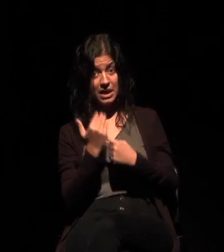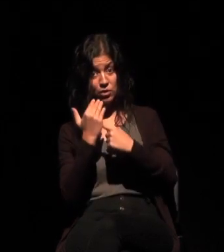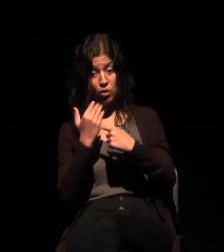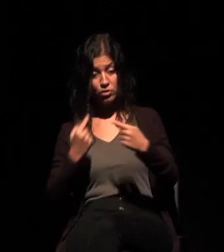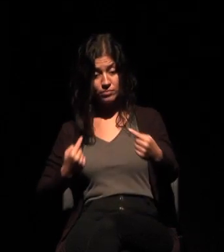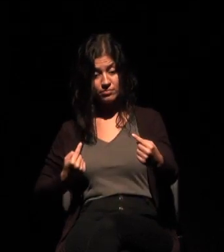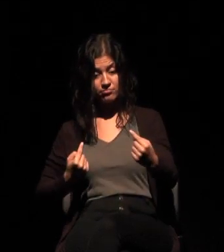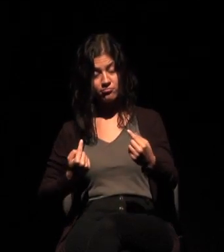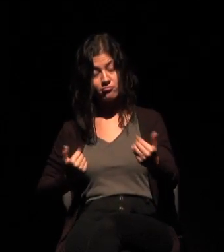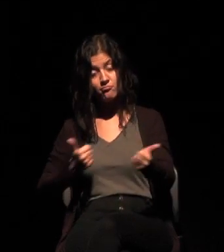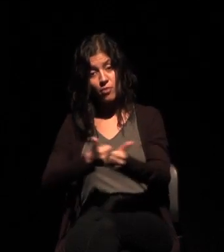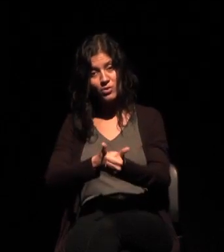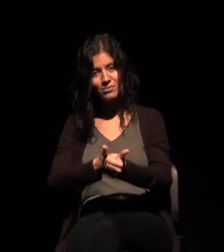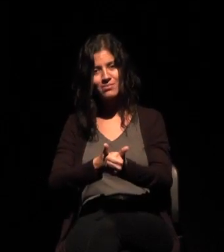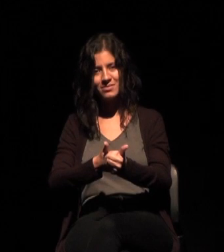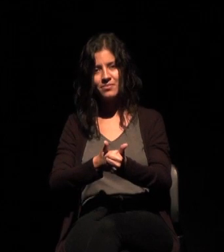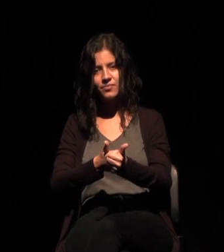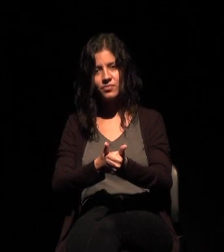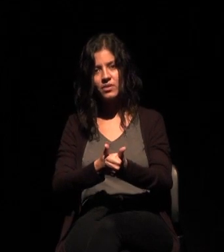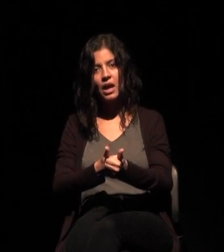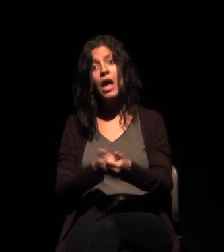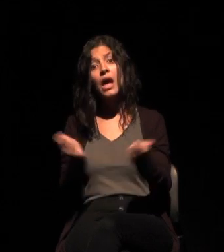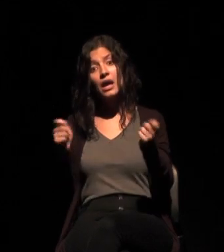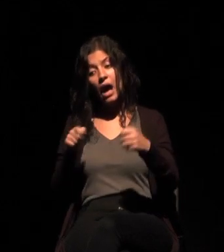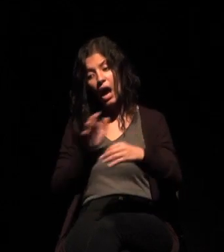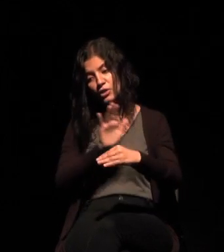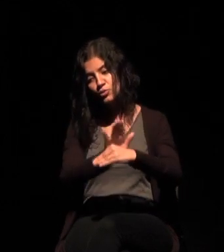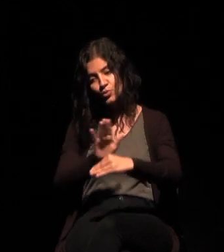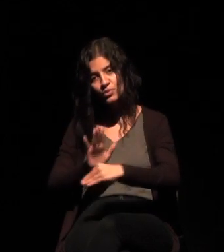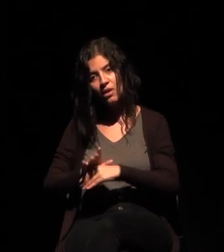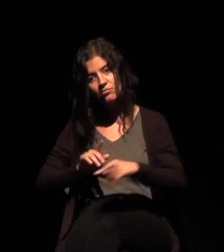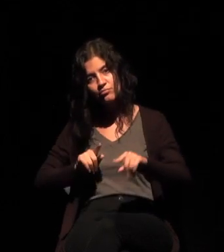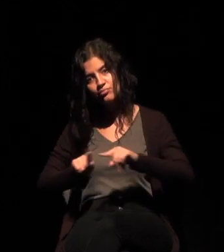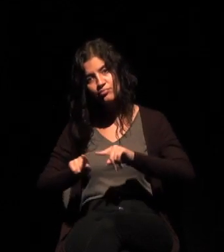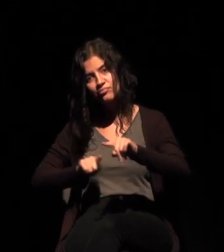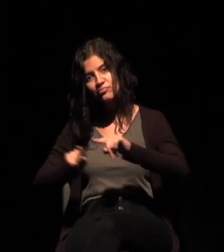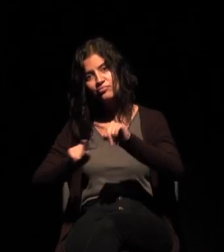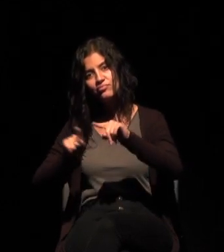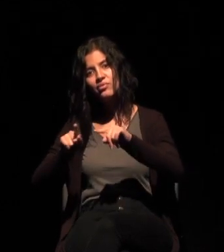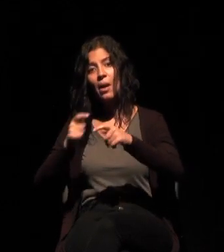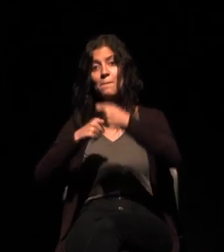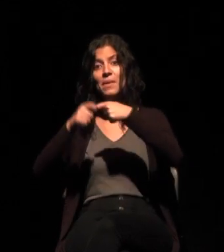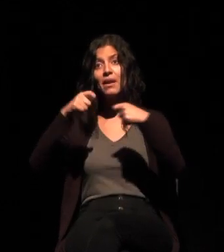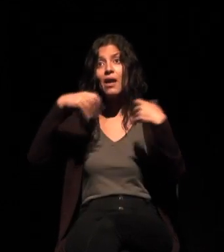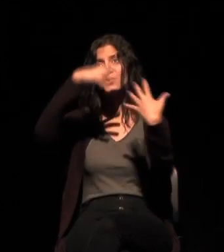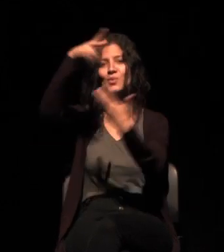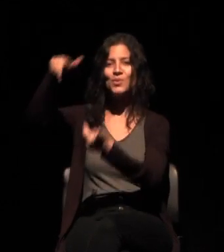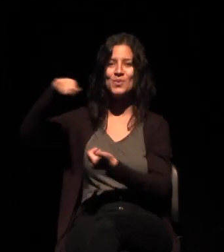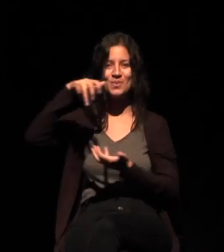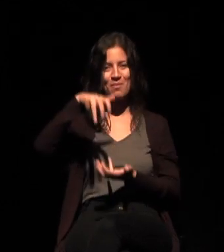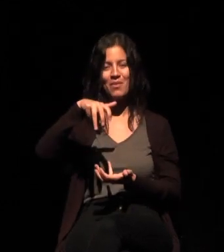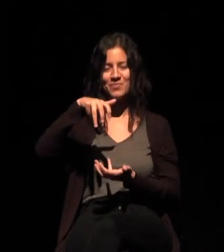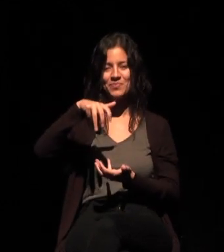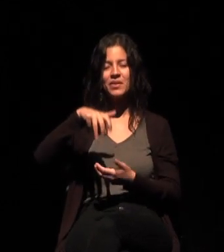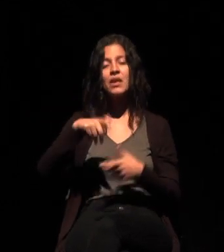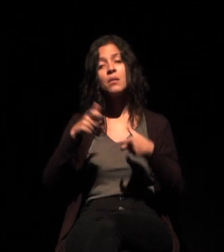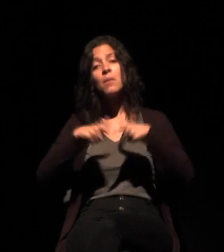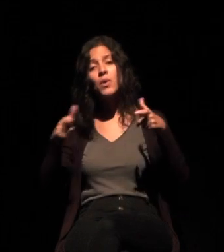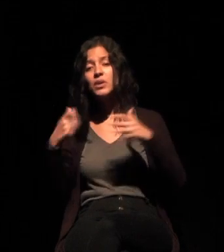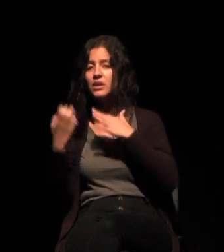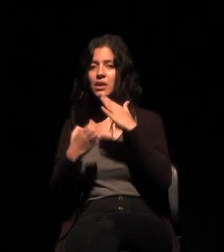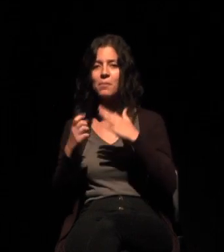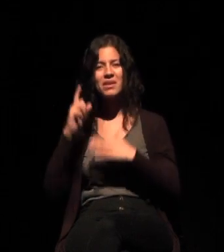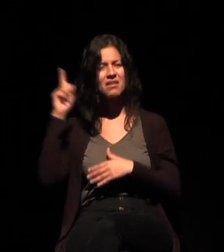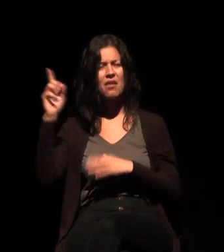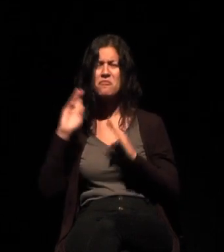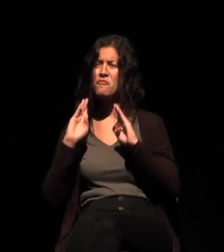aproximação que ajuda a tornarem se mais competitivas no mercado global como helena decisiva em nós a maior parte das nossas empresas não está